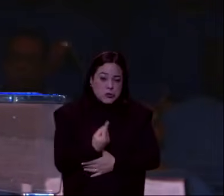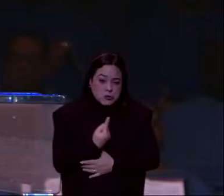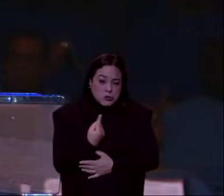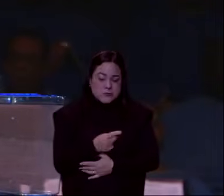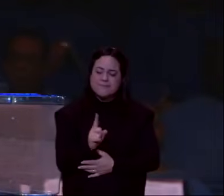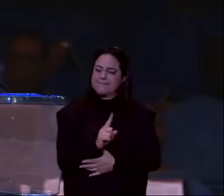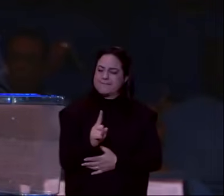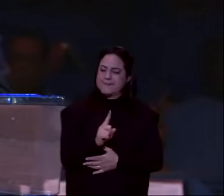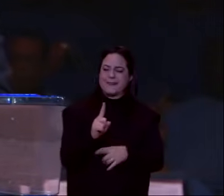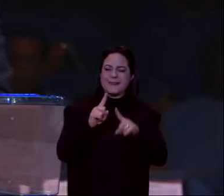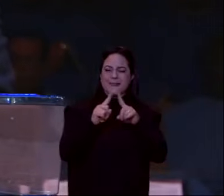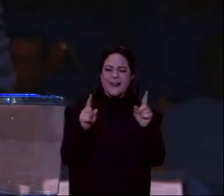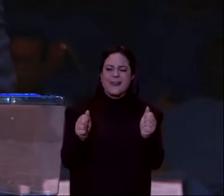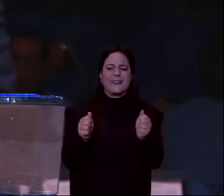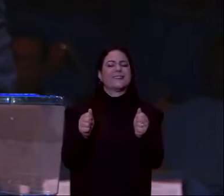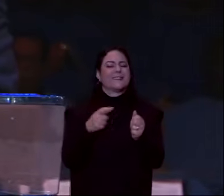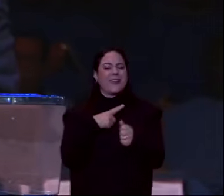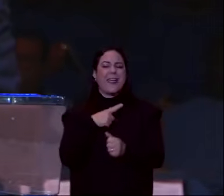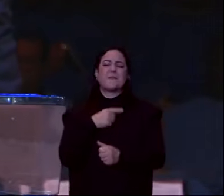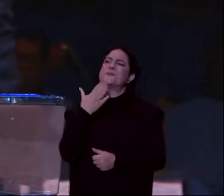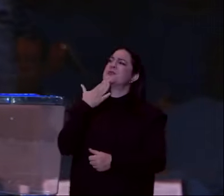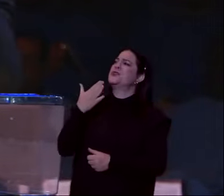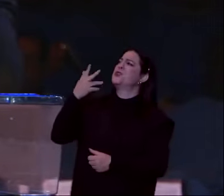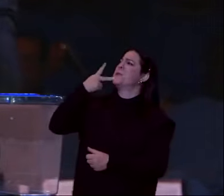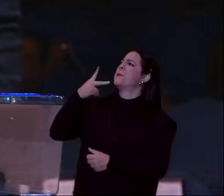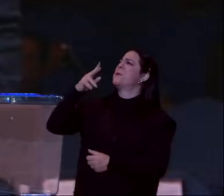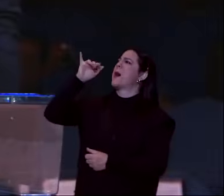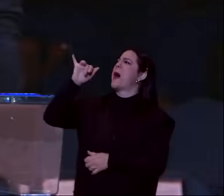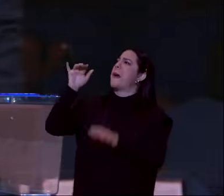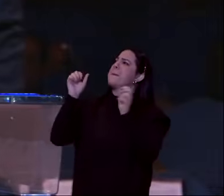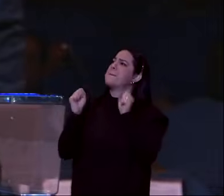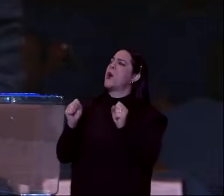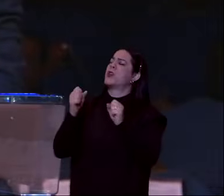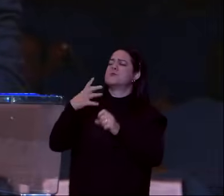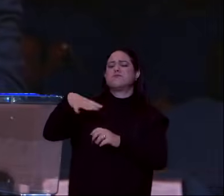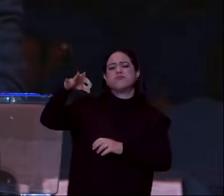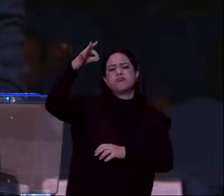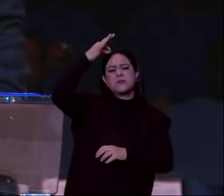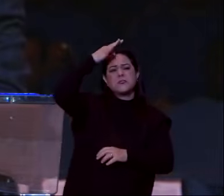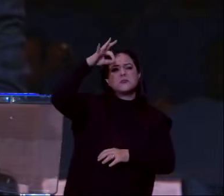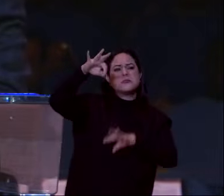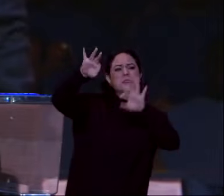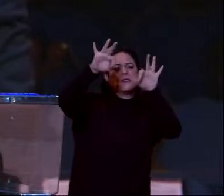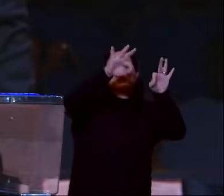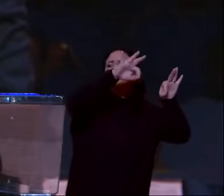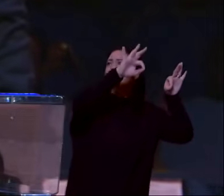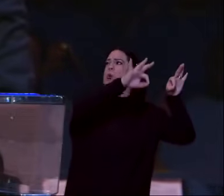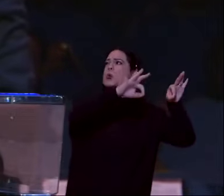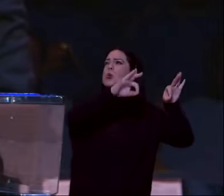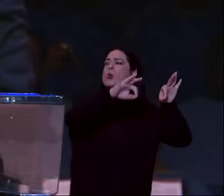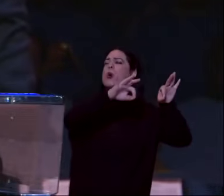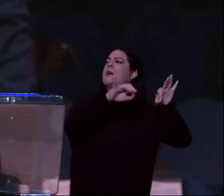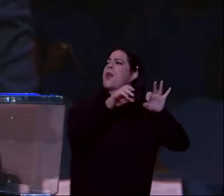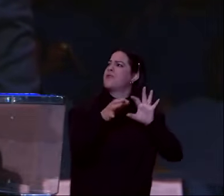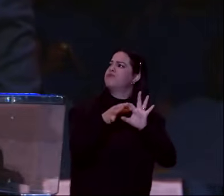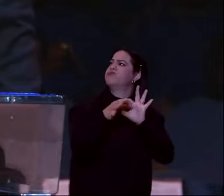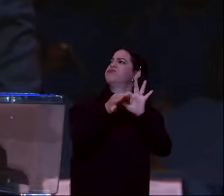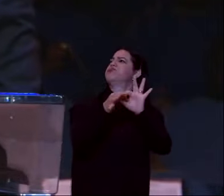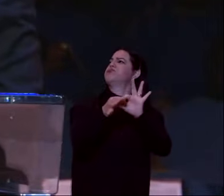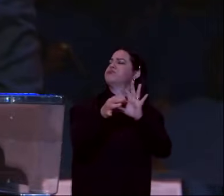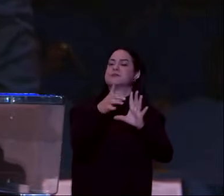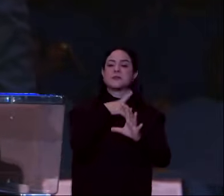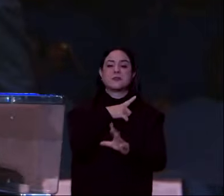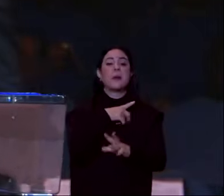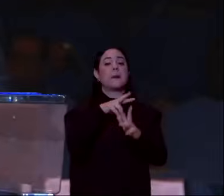órfãos, mas que Ele oraria ao Pai, e esse Pai derramaria sobre nós o seu Espírito. E é por